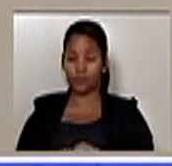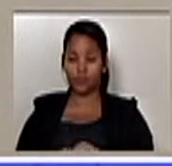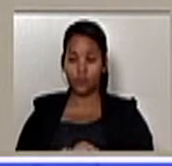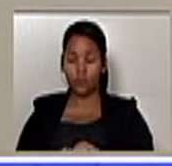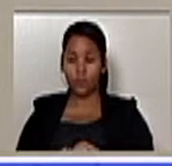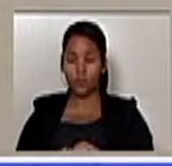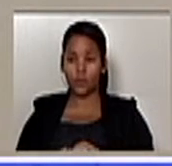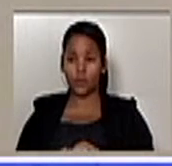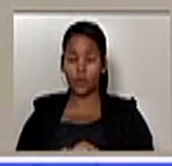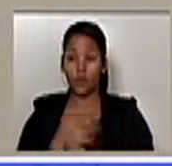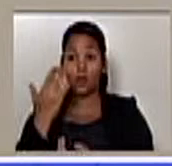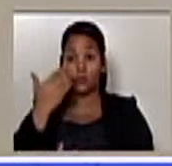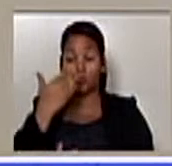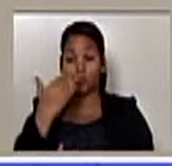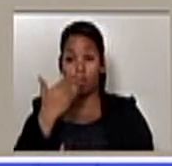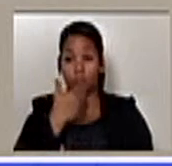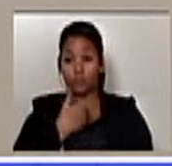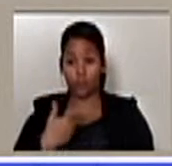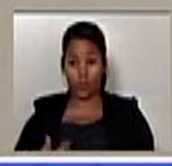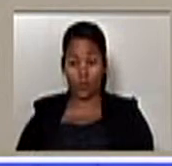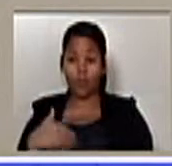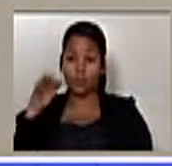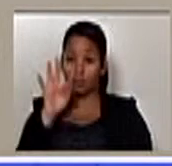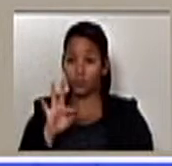privatização, e à época